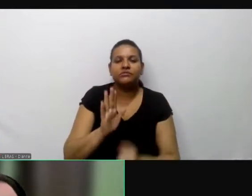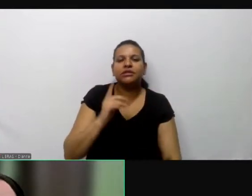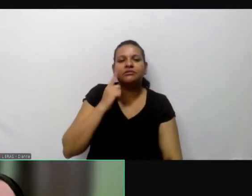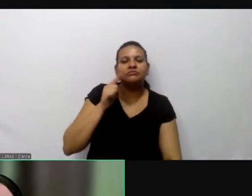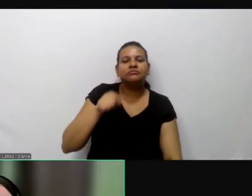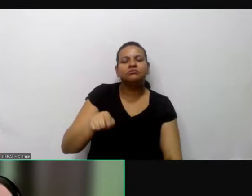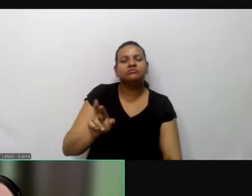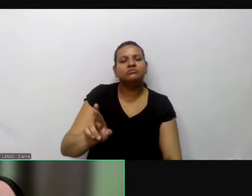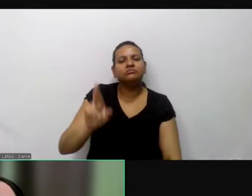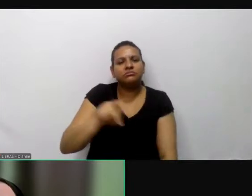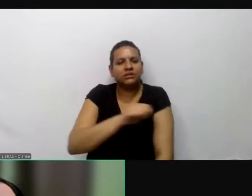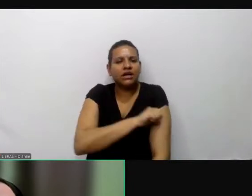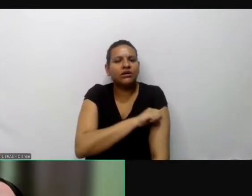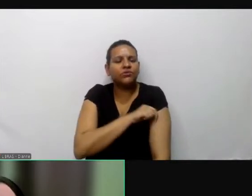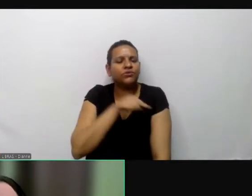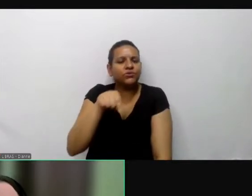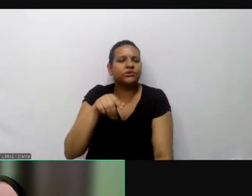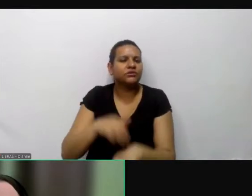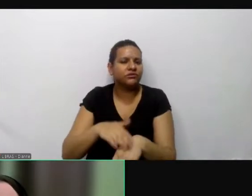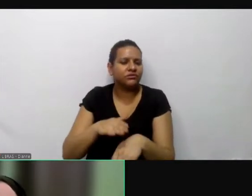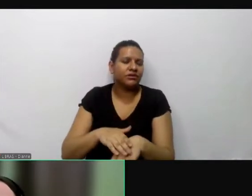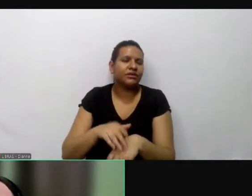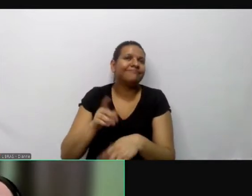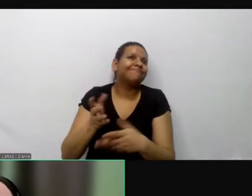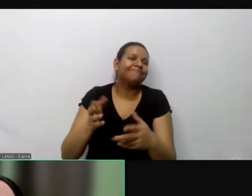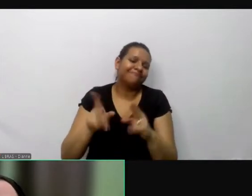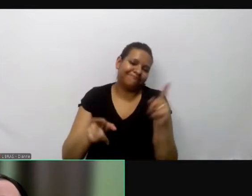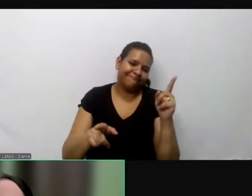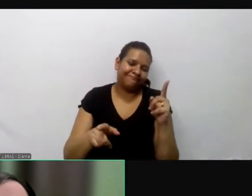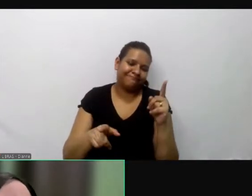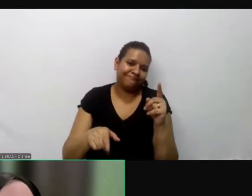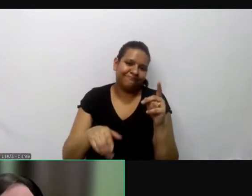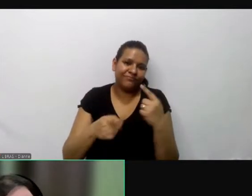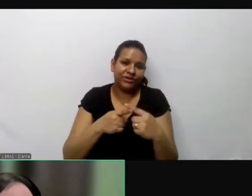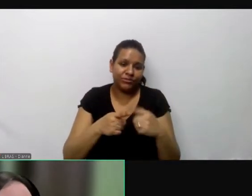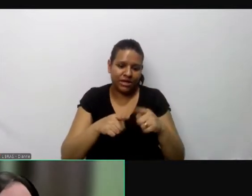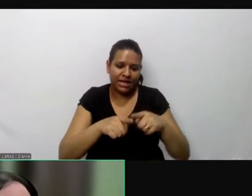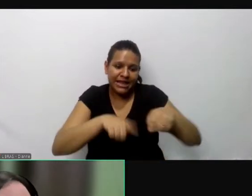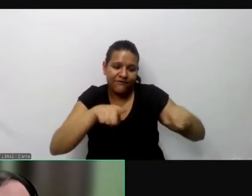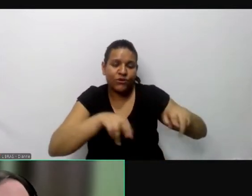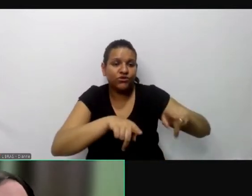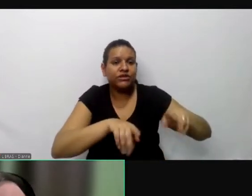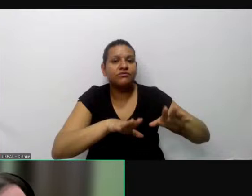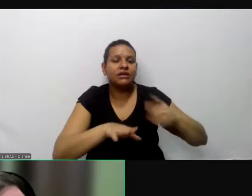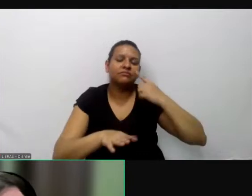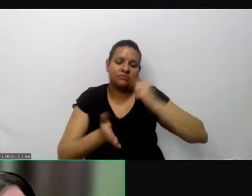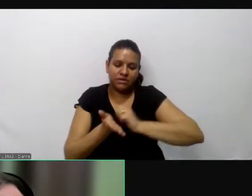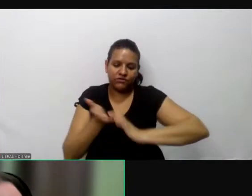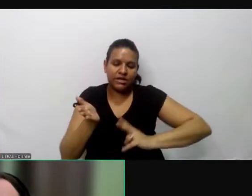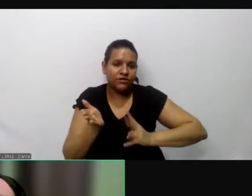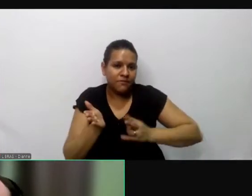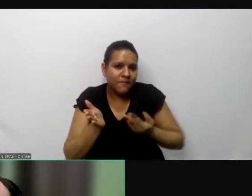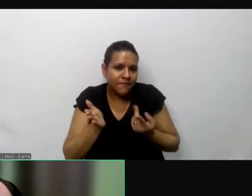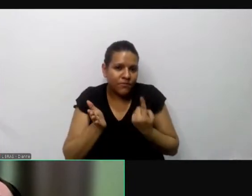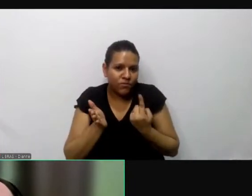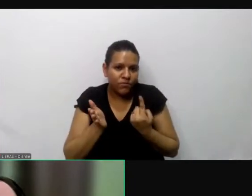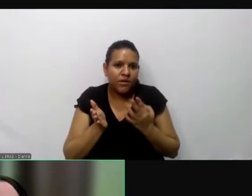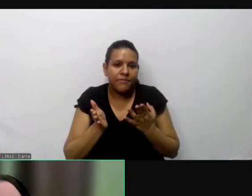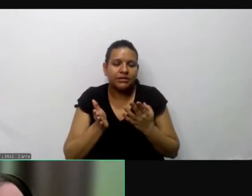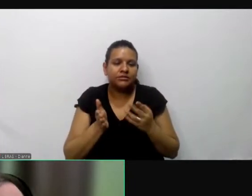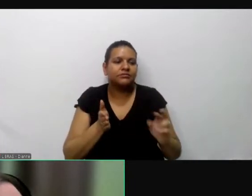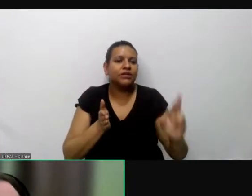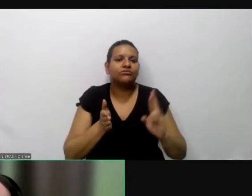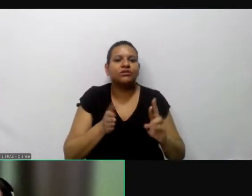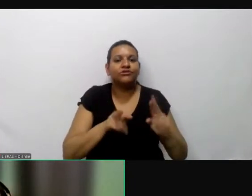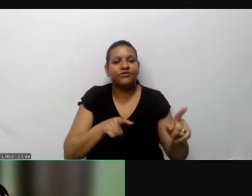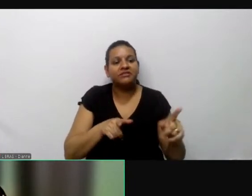com aquele material, é diferente, né? Então, o input é o mesmo, mas o output pode ser outro. E tá tudo bem, né? Então, de repente, a leitura